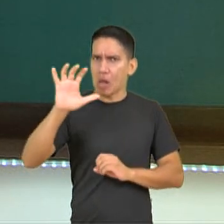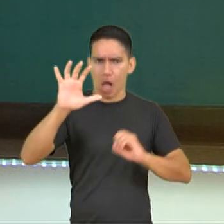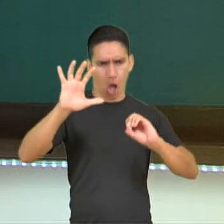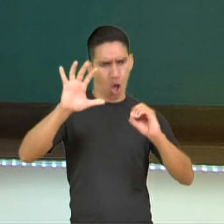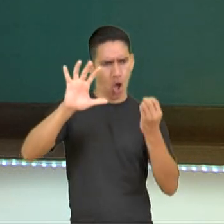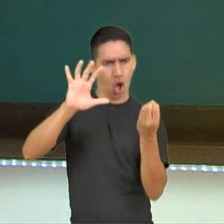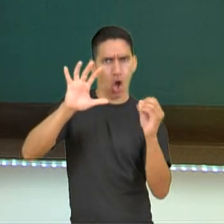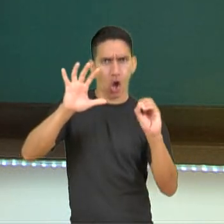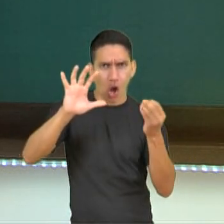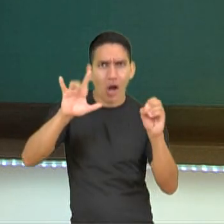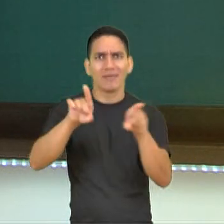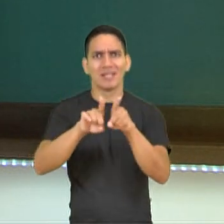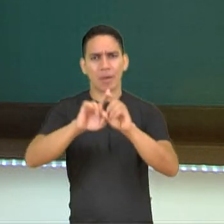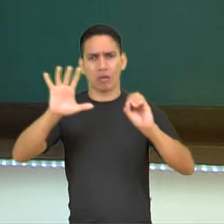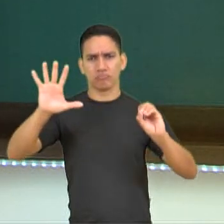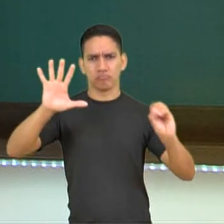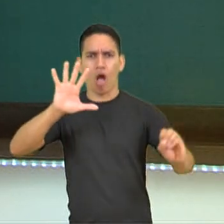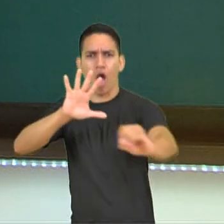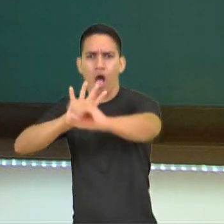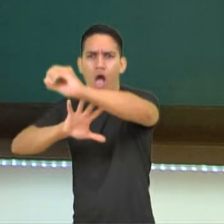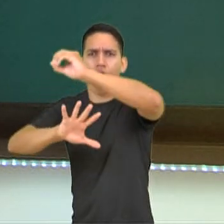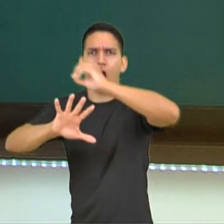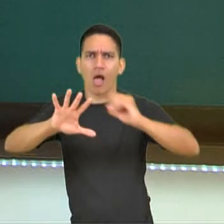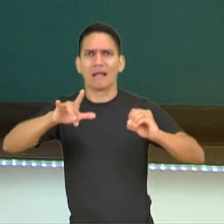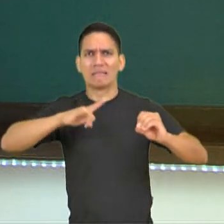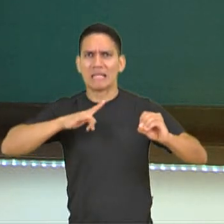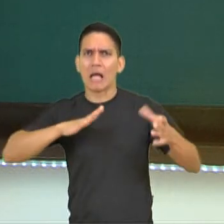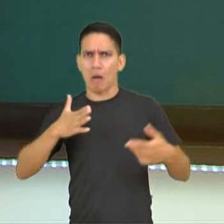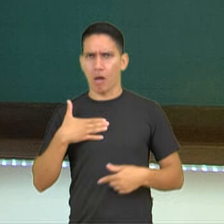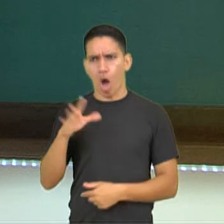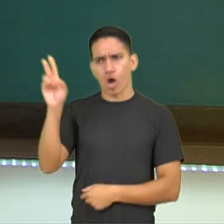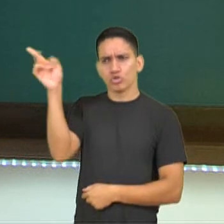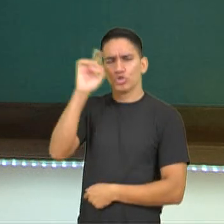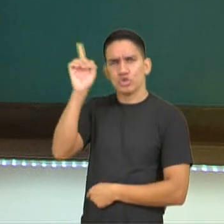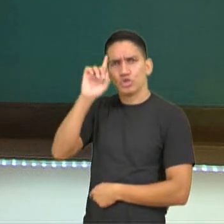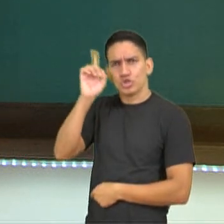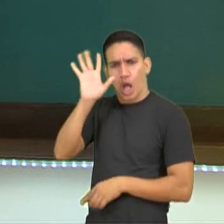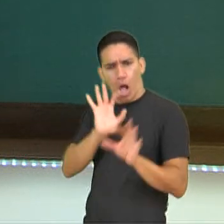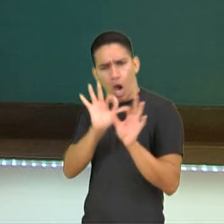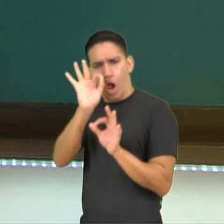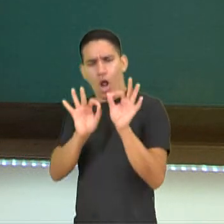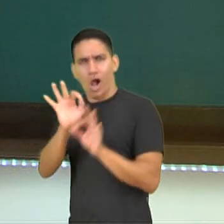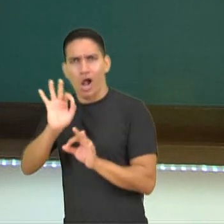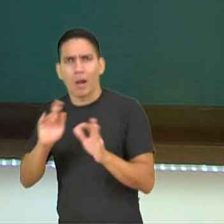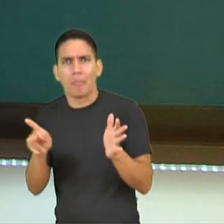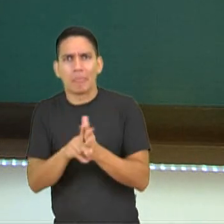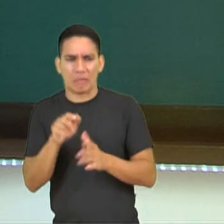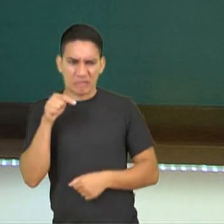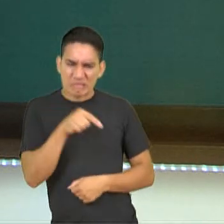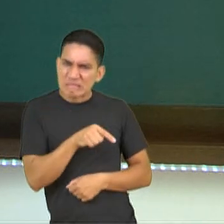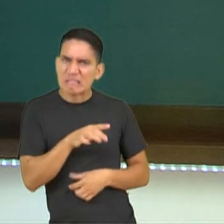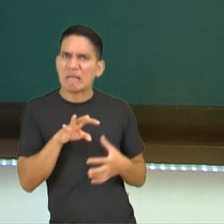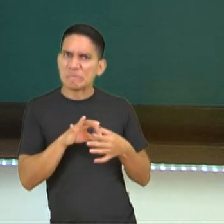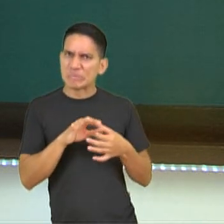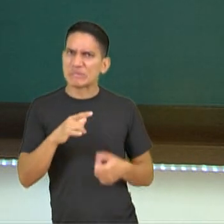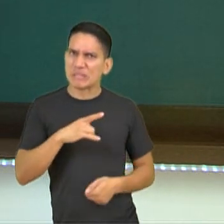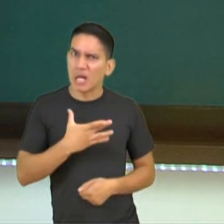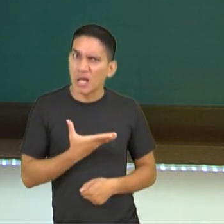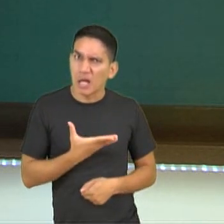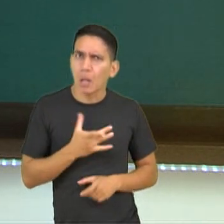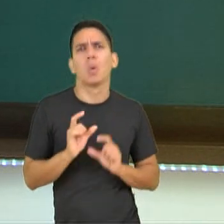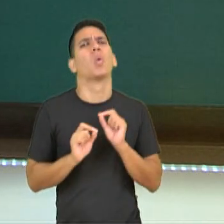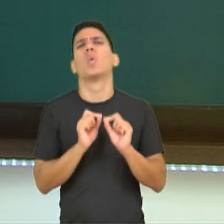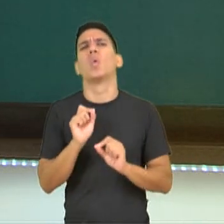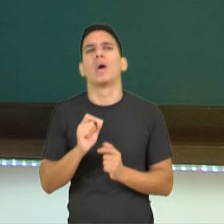movimento de translação? Será que o meu dia a dia é organizado, baseado nesses movimentos? Será que